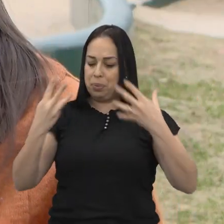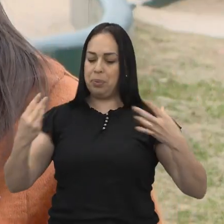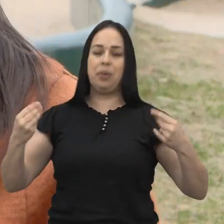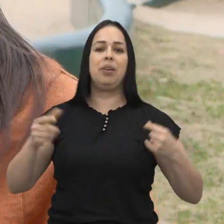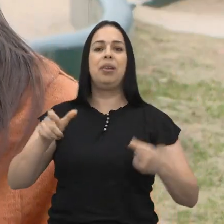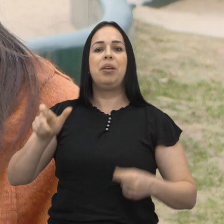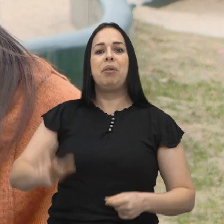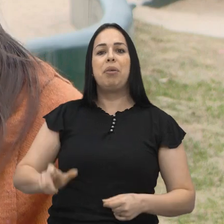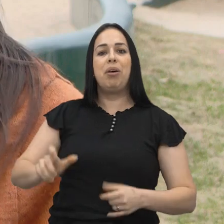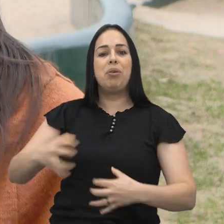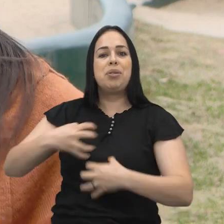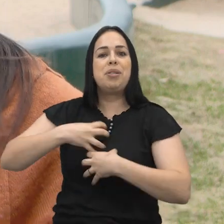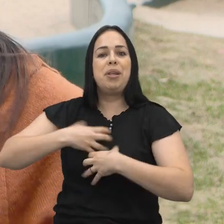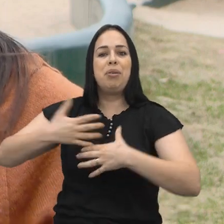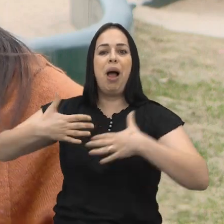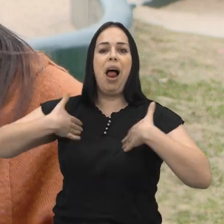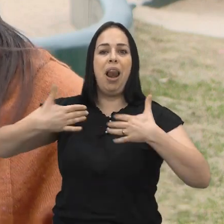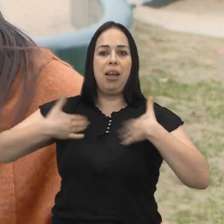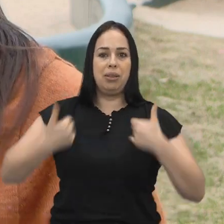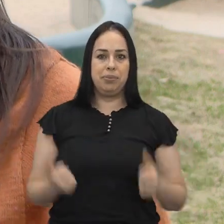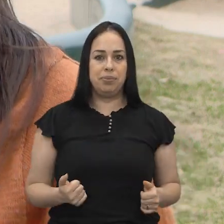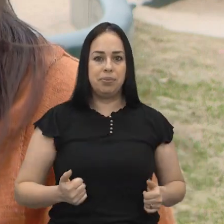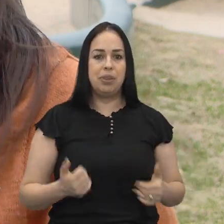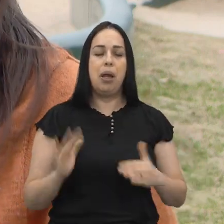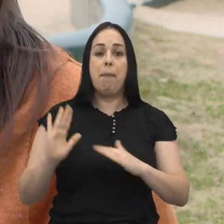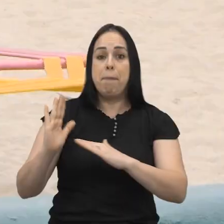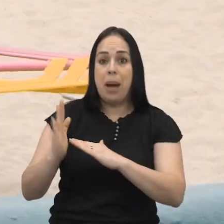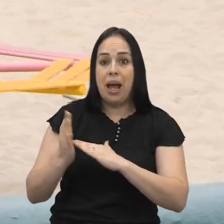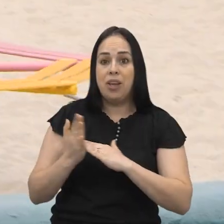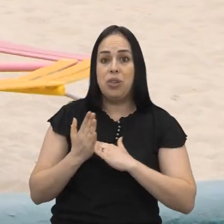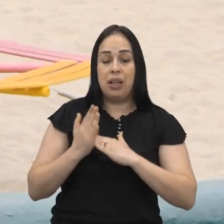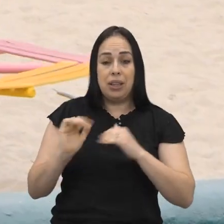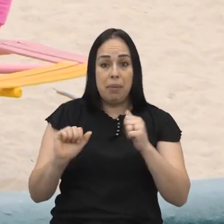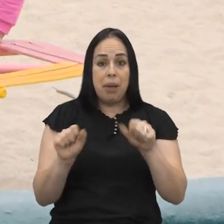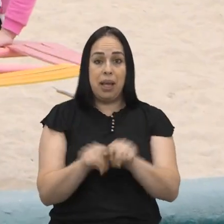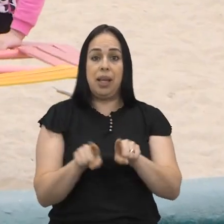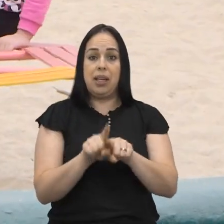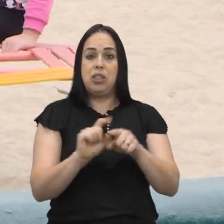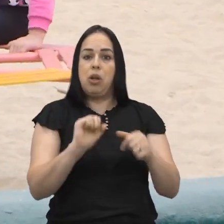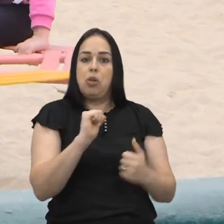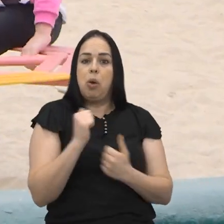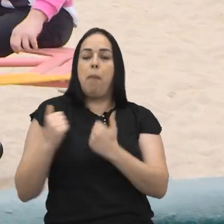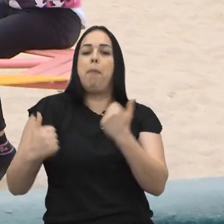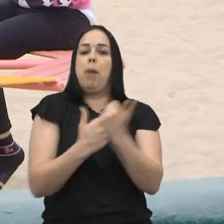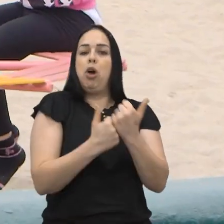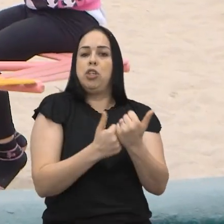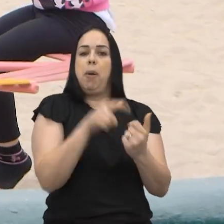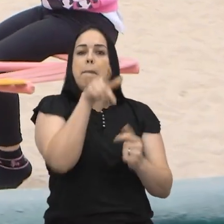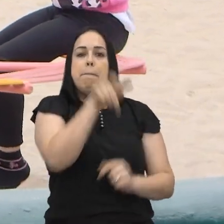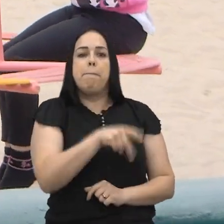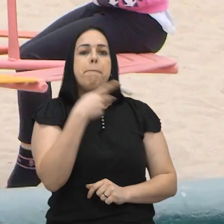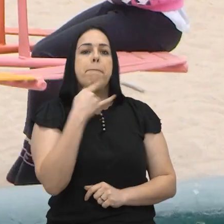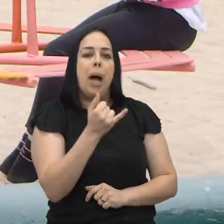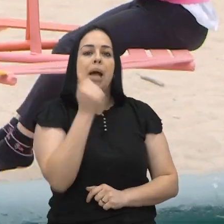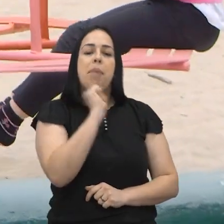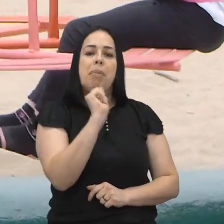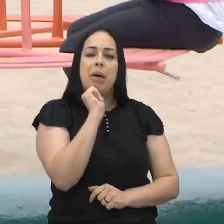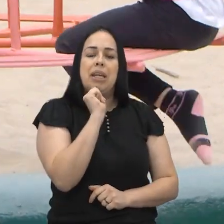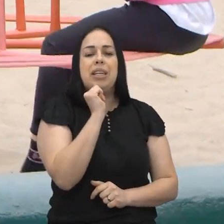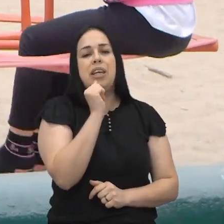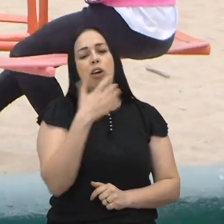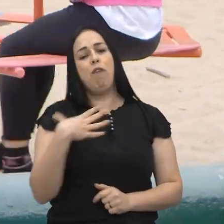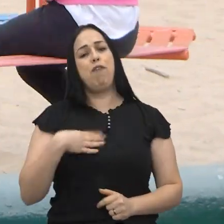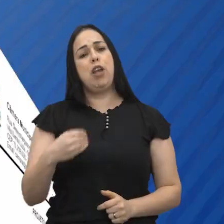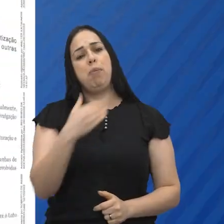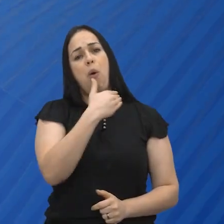somar porque ele alegria assim criança para contribuir com suporte emocional aos pais que perderam